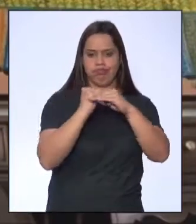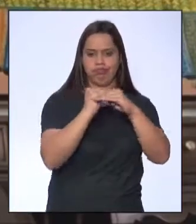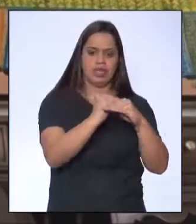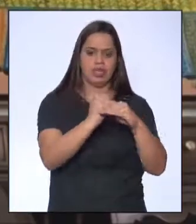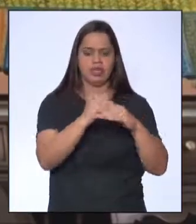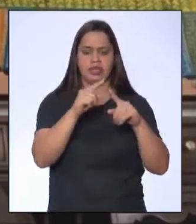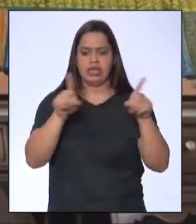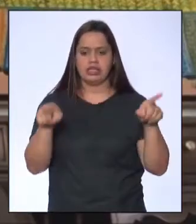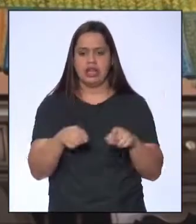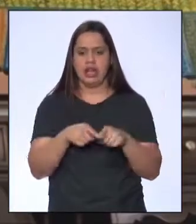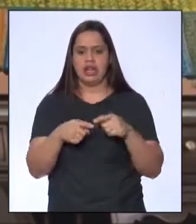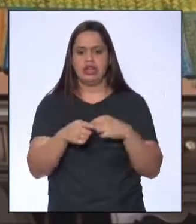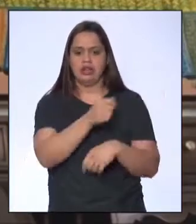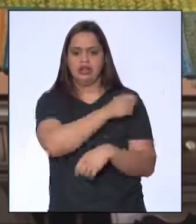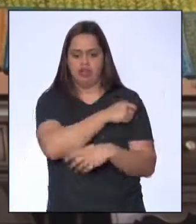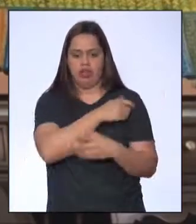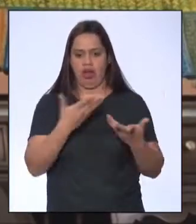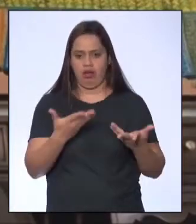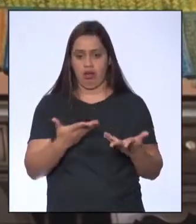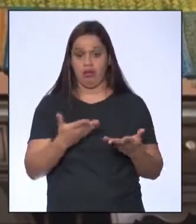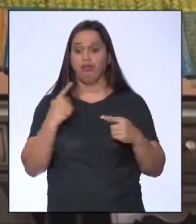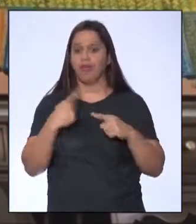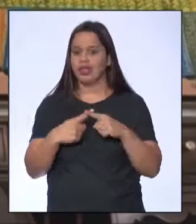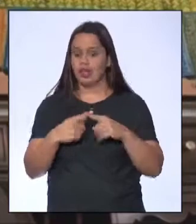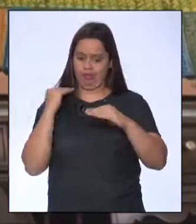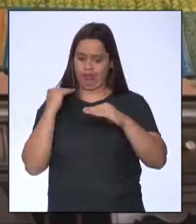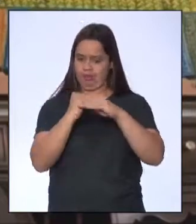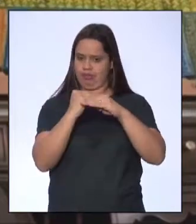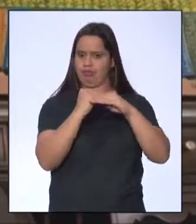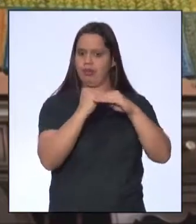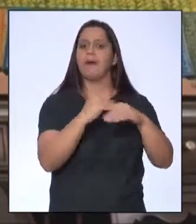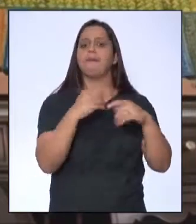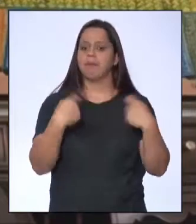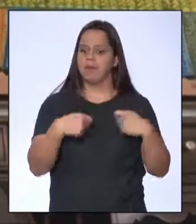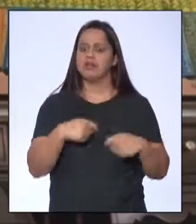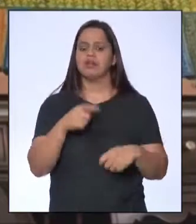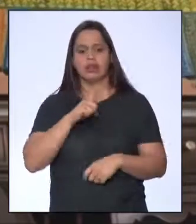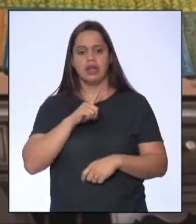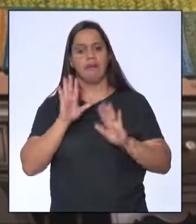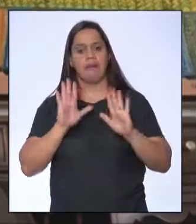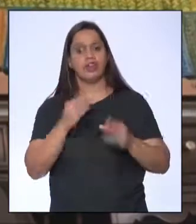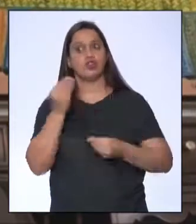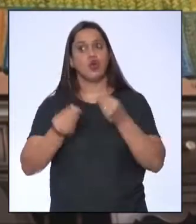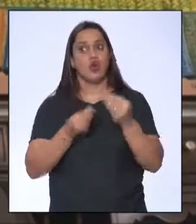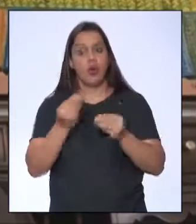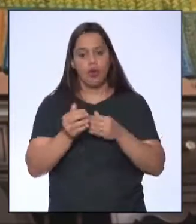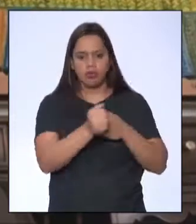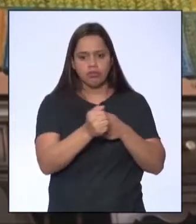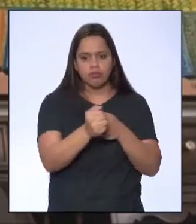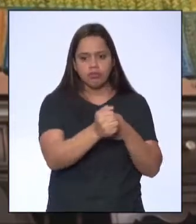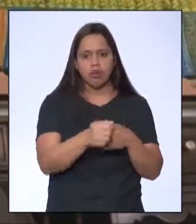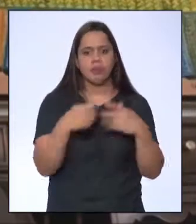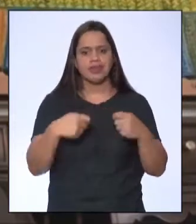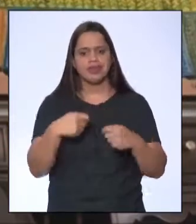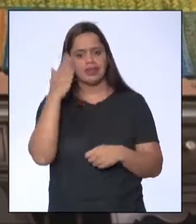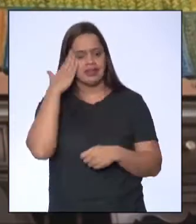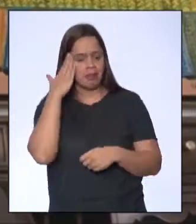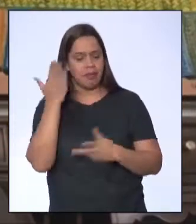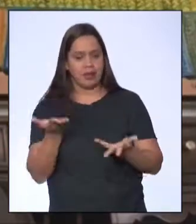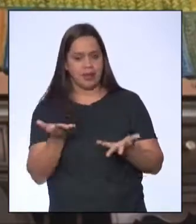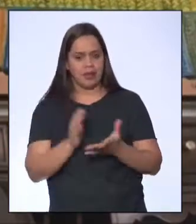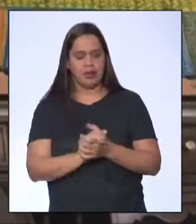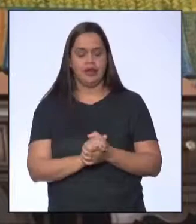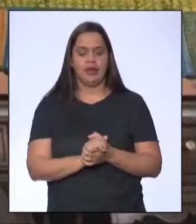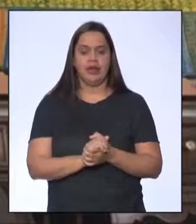Então, ele tem que existir, mas a gente tem que saber como conduzir, exato. Então,